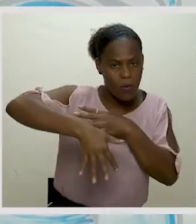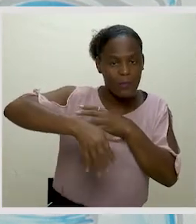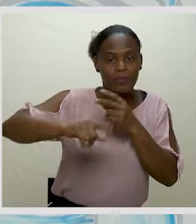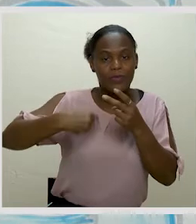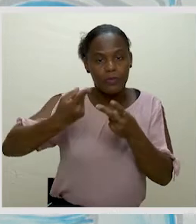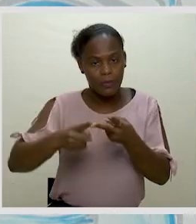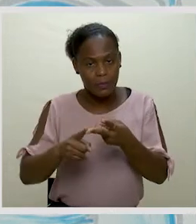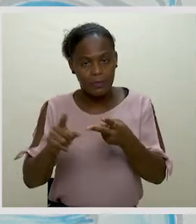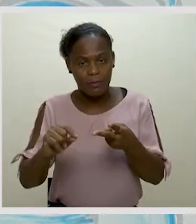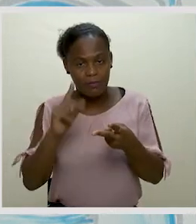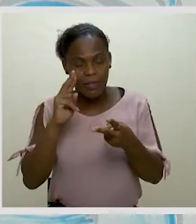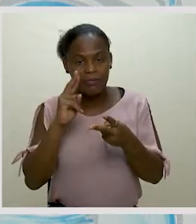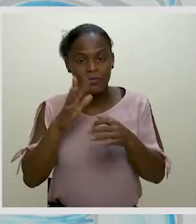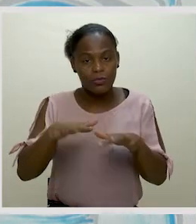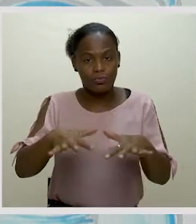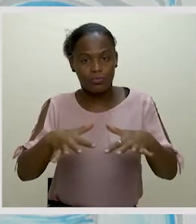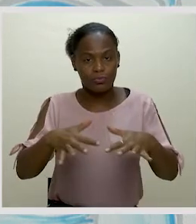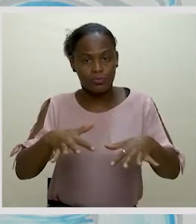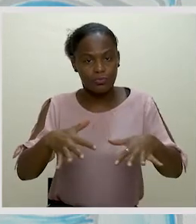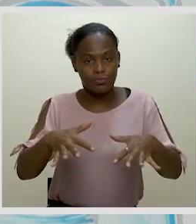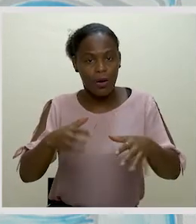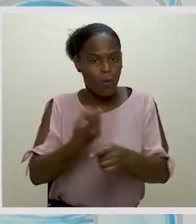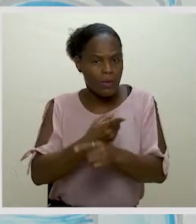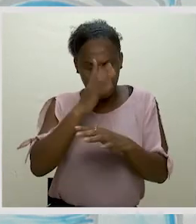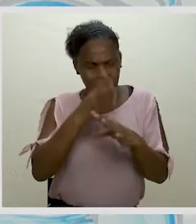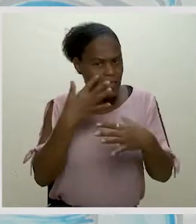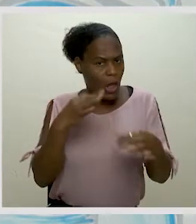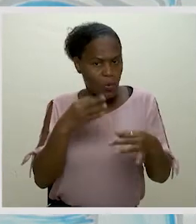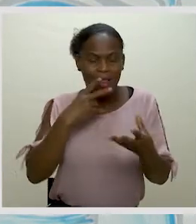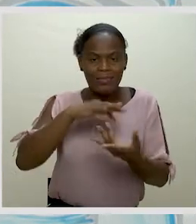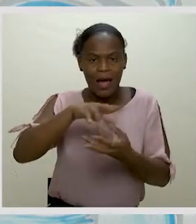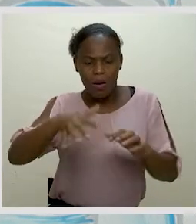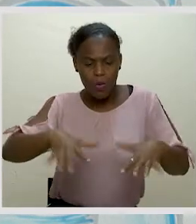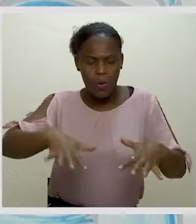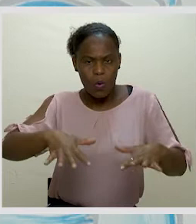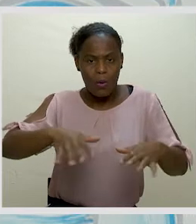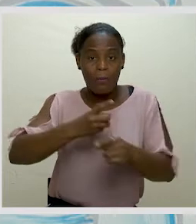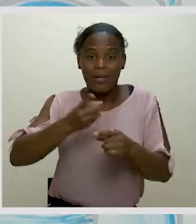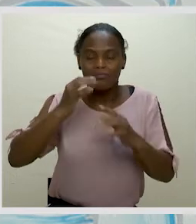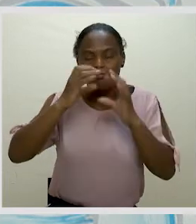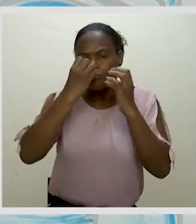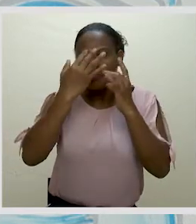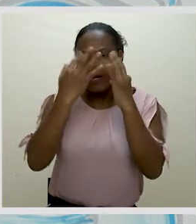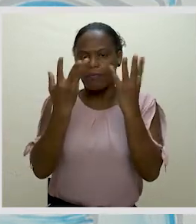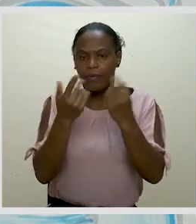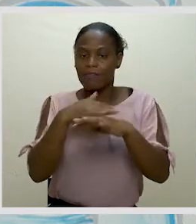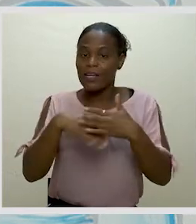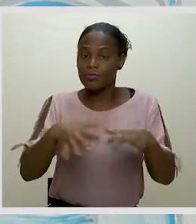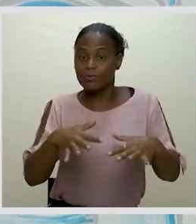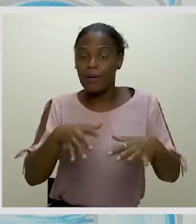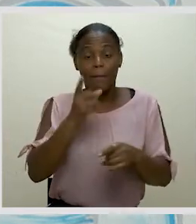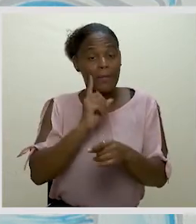precisamente, através de sismos, que são manifestações naturais, não é? É a natureza que produz os sismos, da mesma